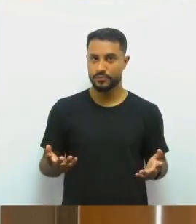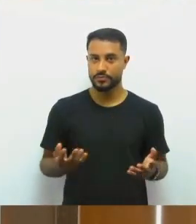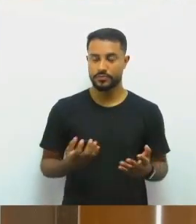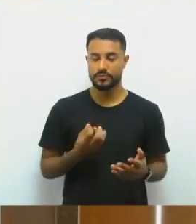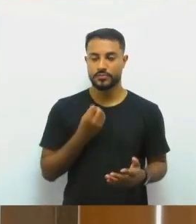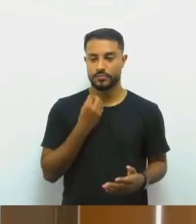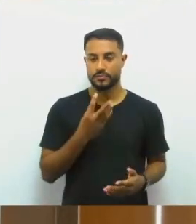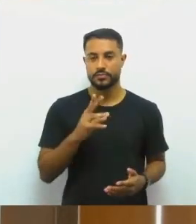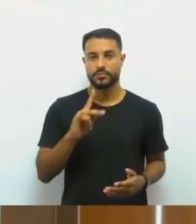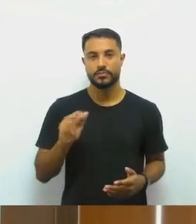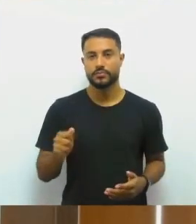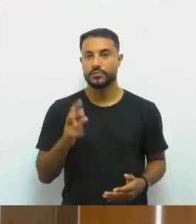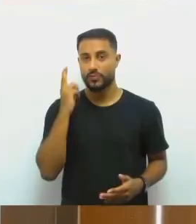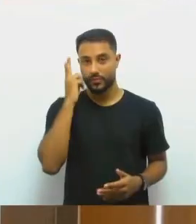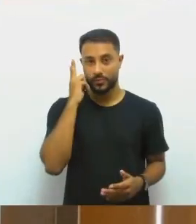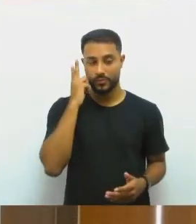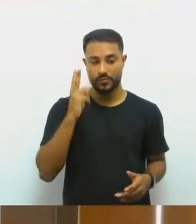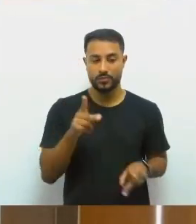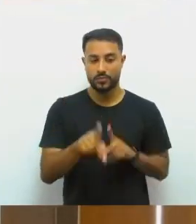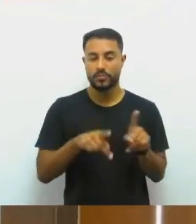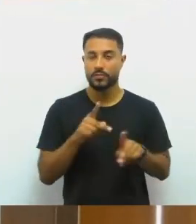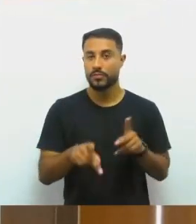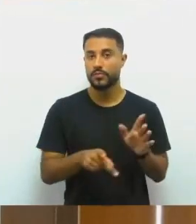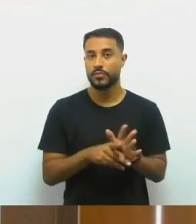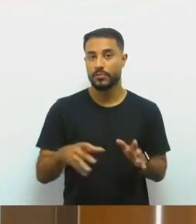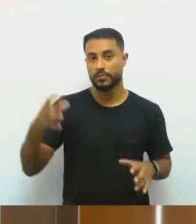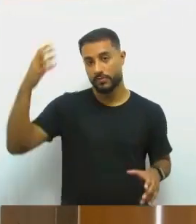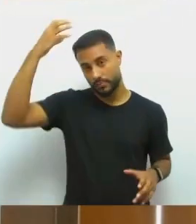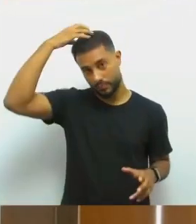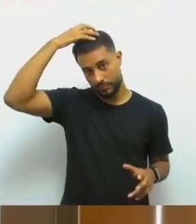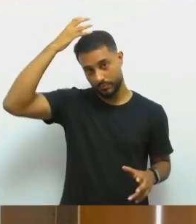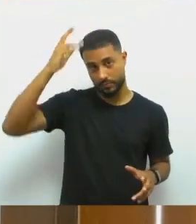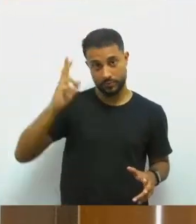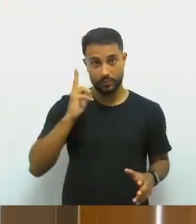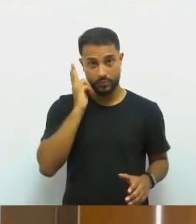vereadores, população de Angra. Vereador Dudu,